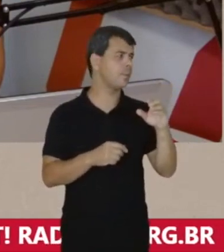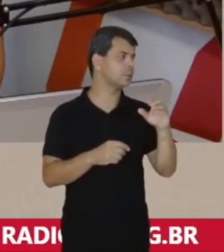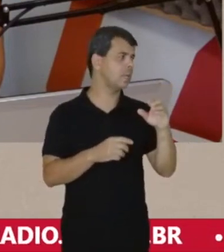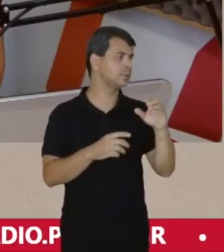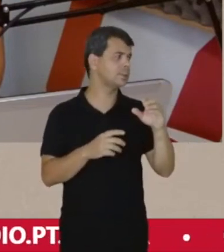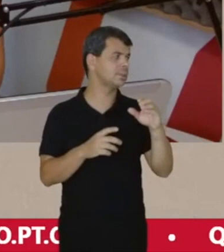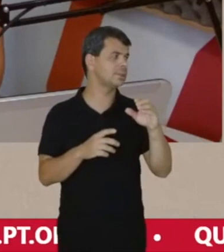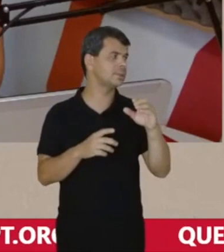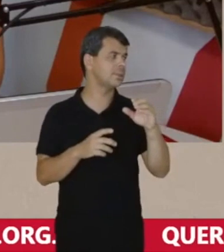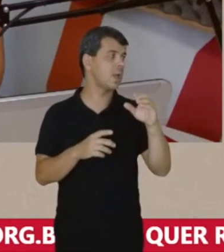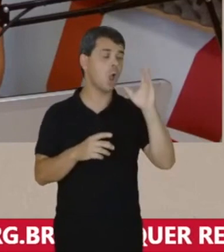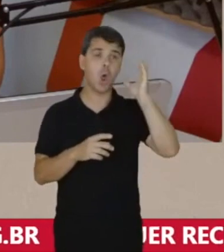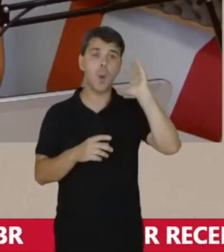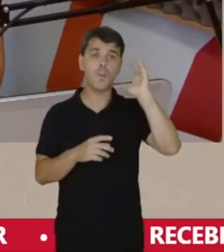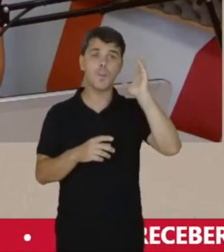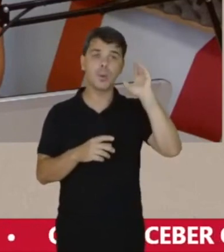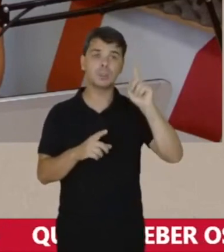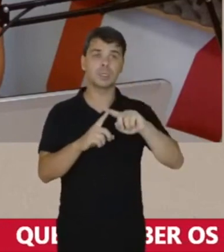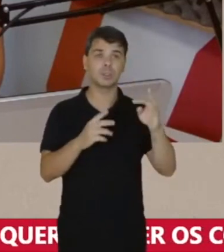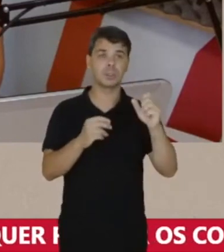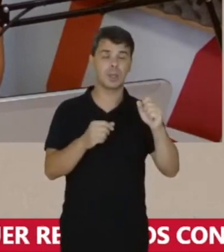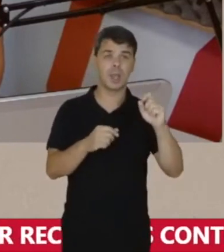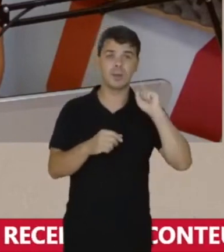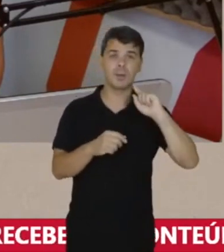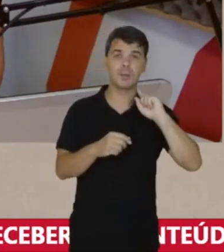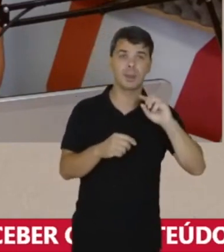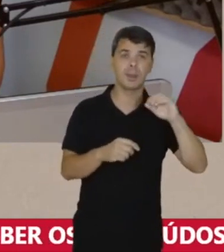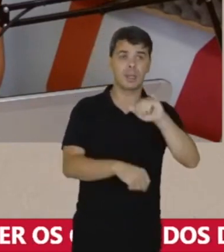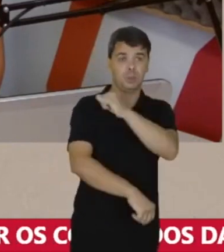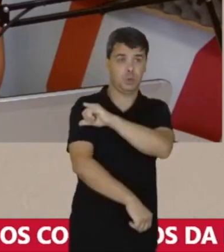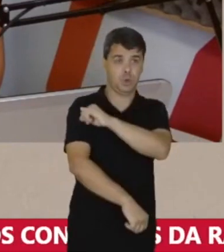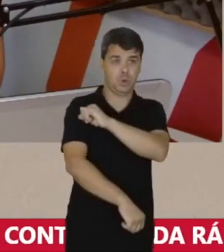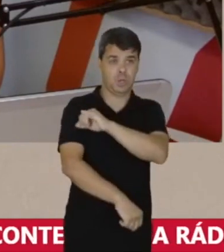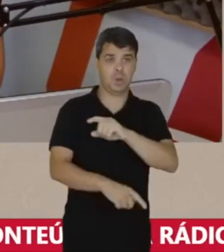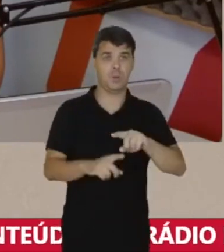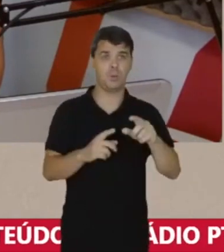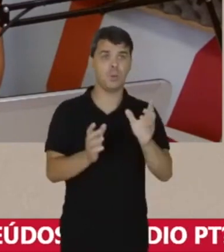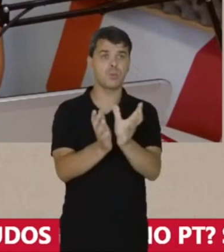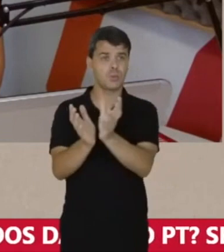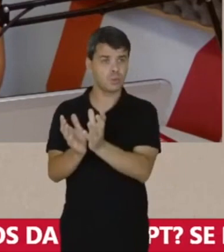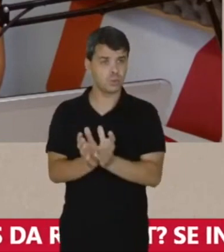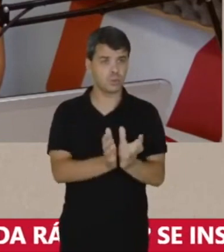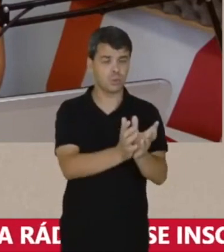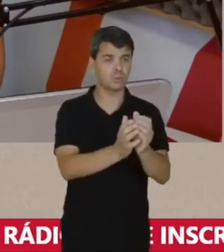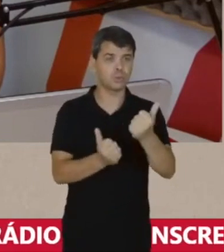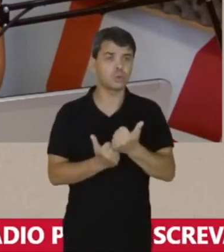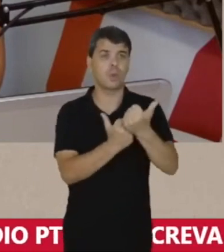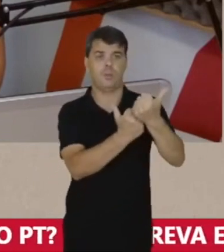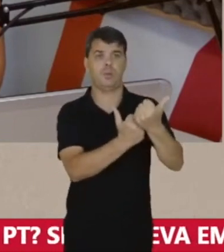conversa, que vai estar disponível, vamos mandar para Macaé, para ela encaminhar para a comunidade dela, para os grupos de